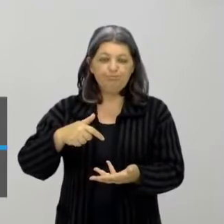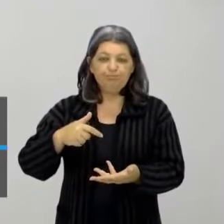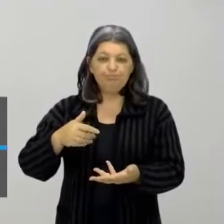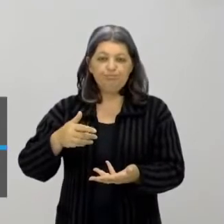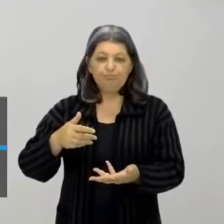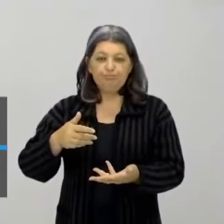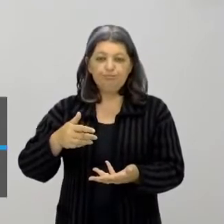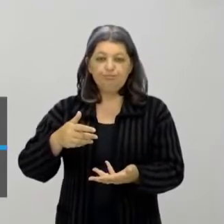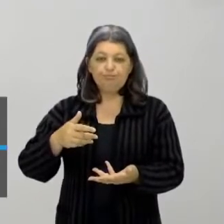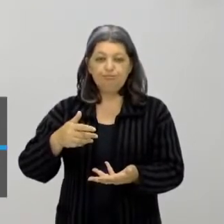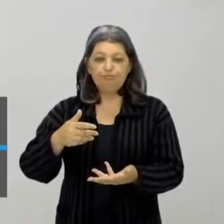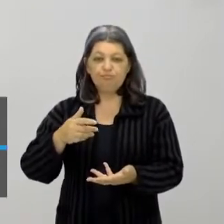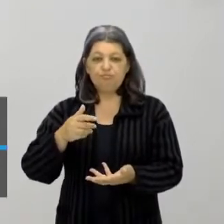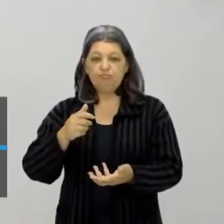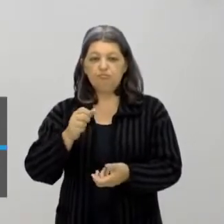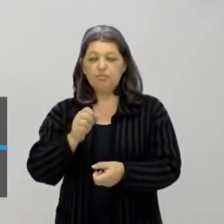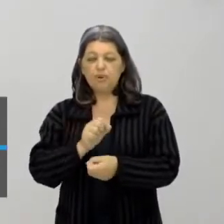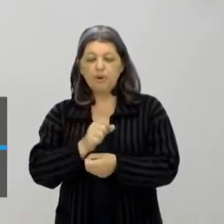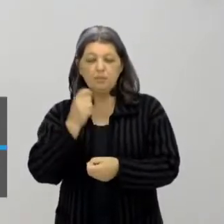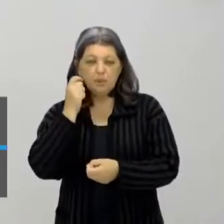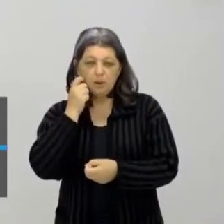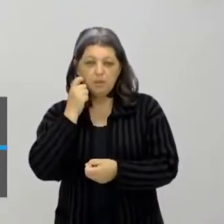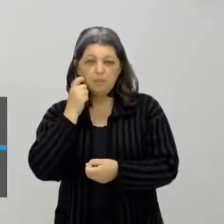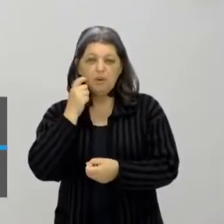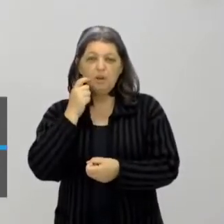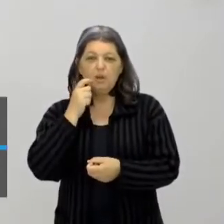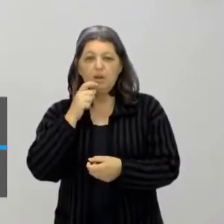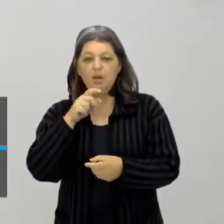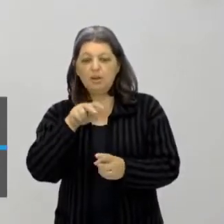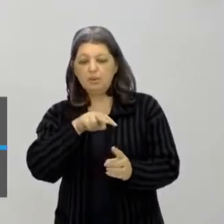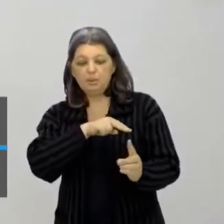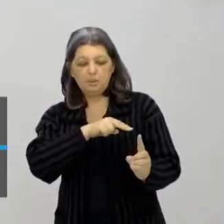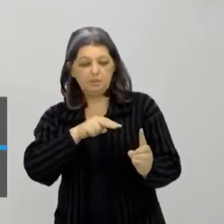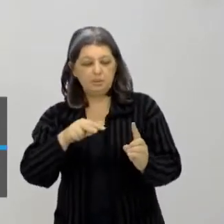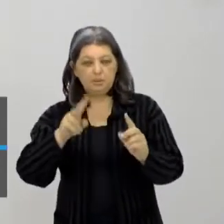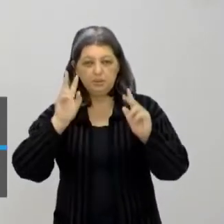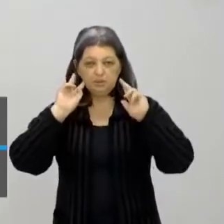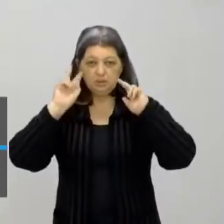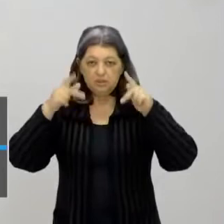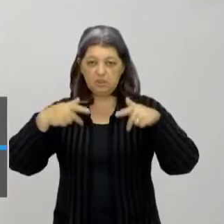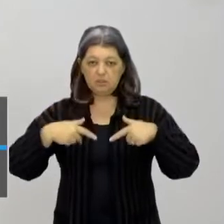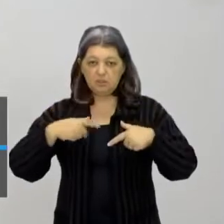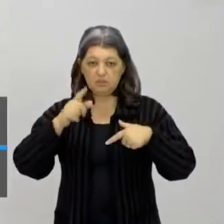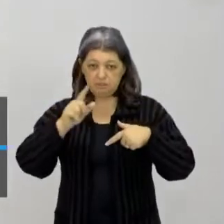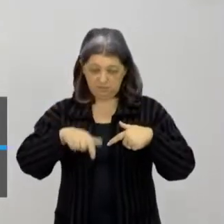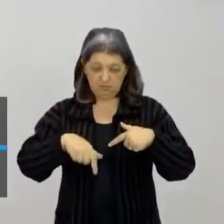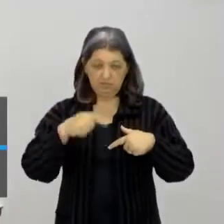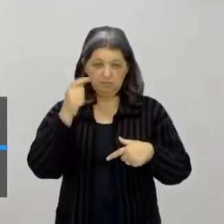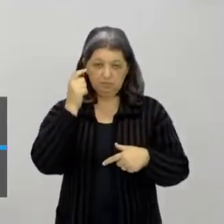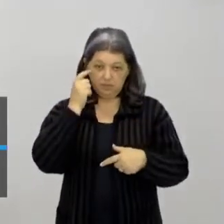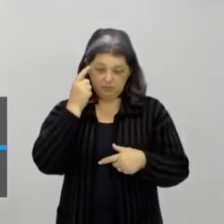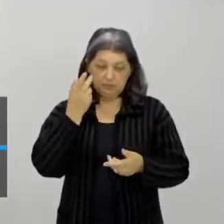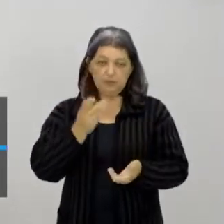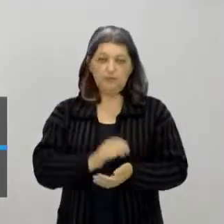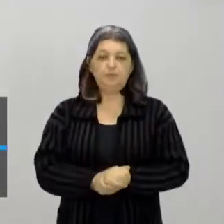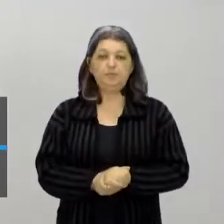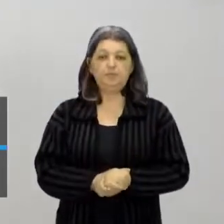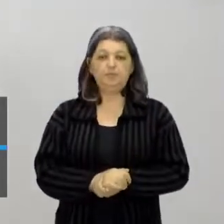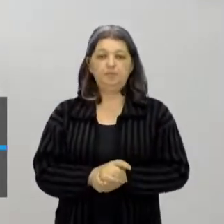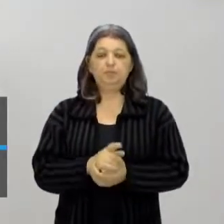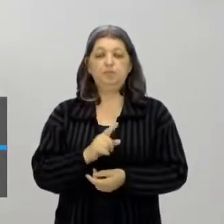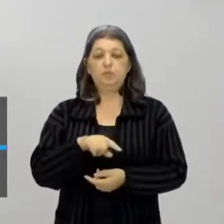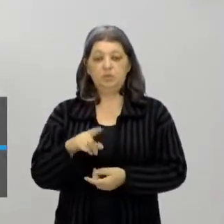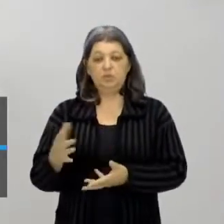de observação aos seres humanos, né? É isso mais ou menos a gente queria pensar. Para essa aula, que você está convidado